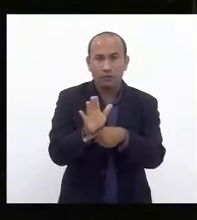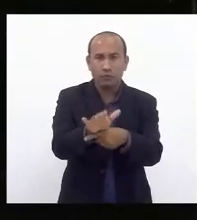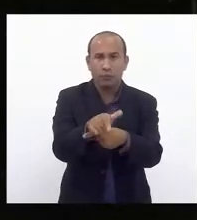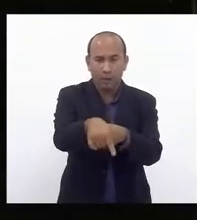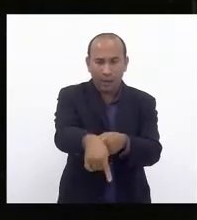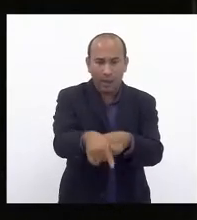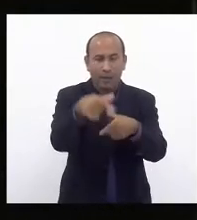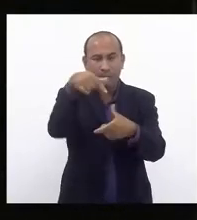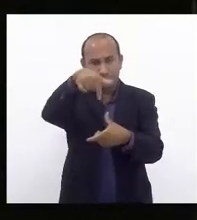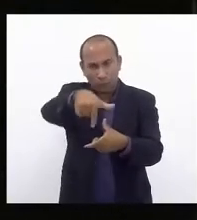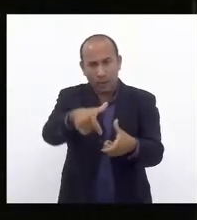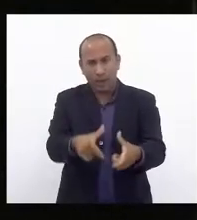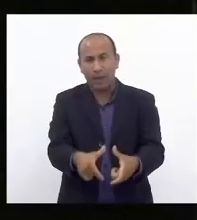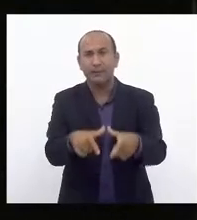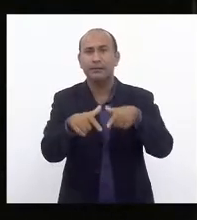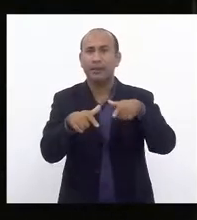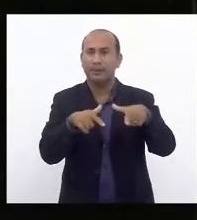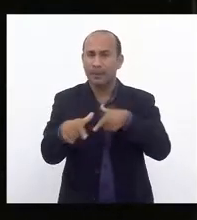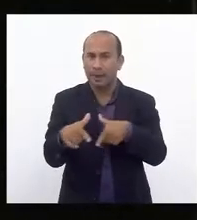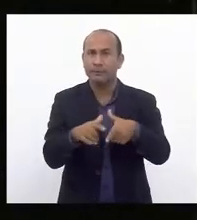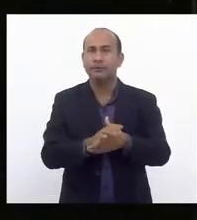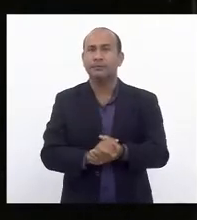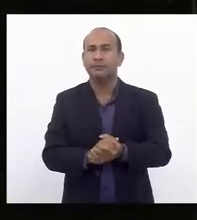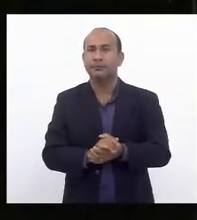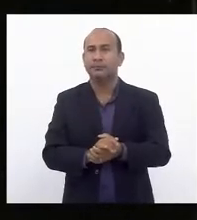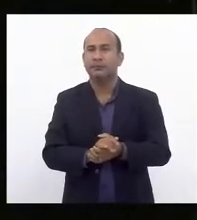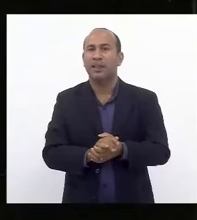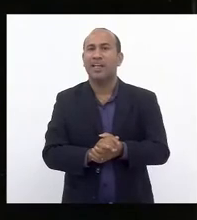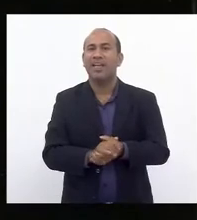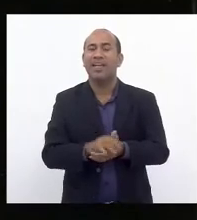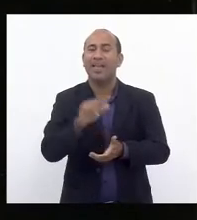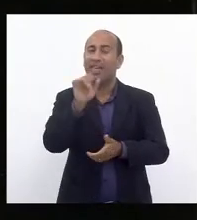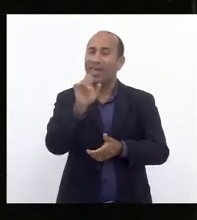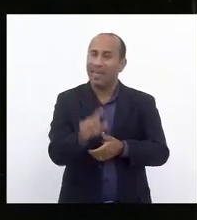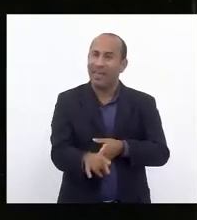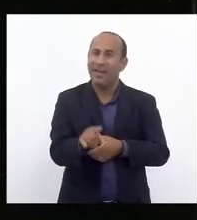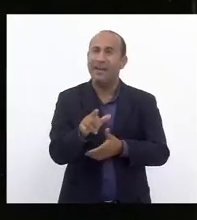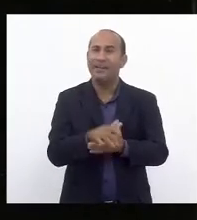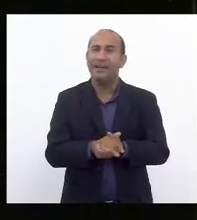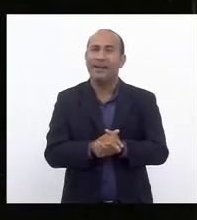pessoa trabalhava. Então,